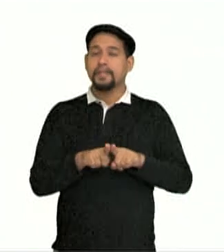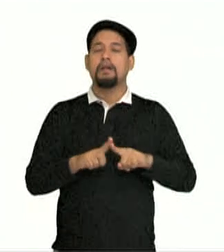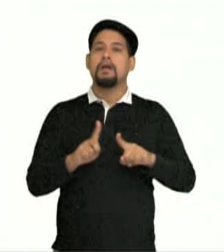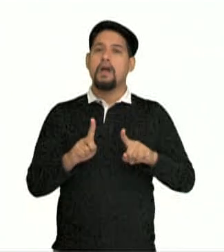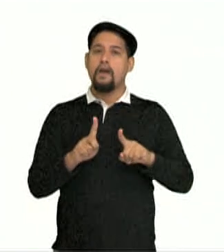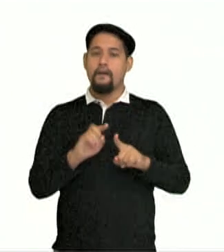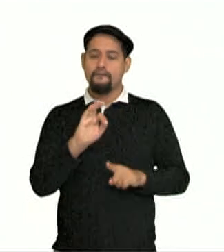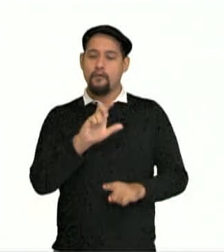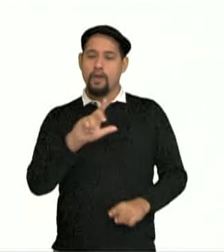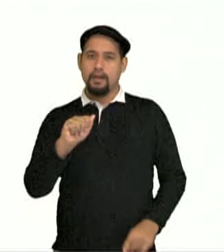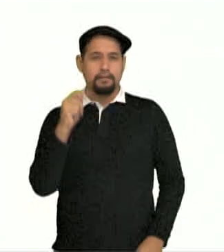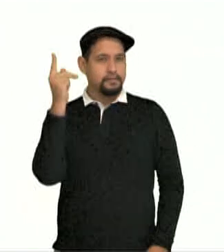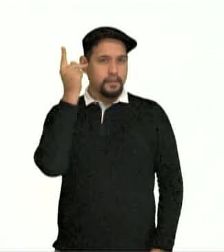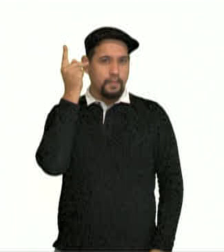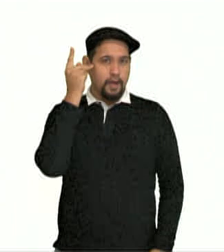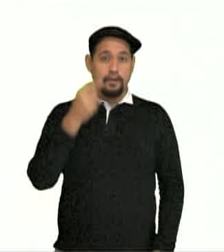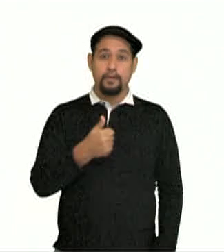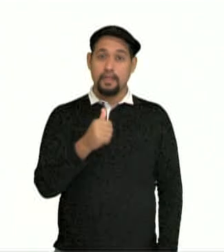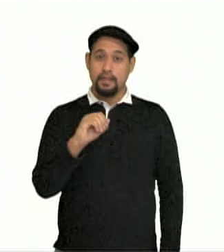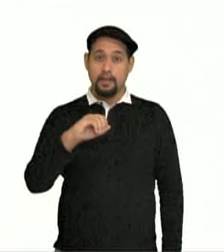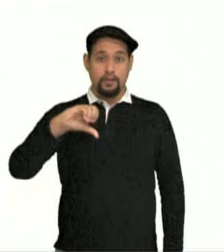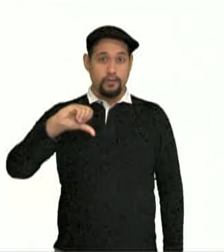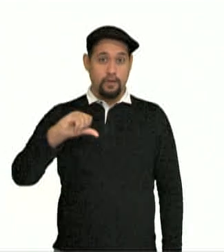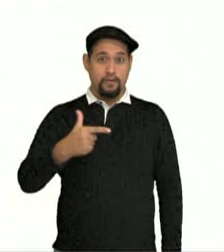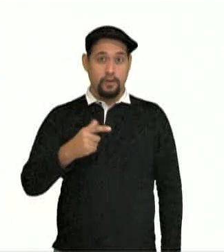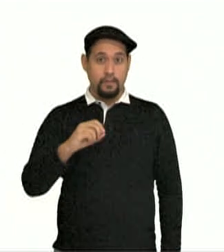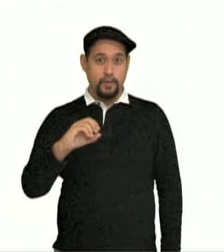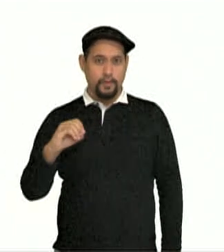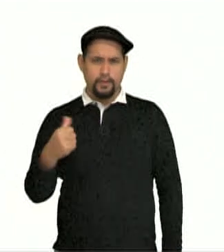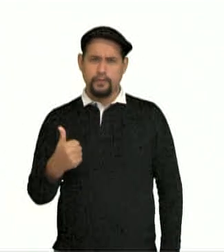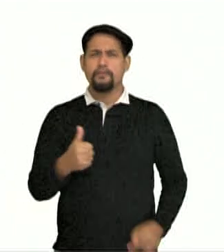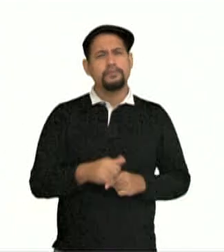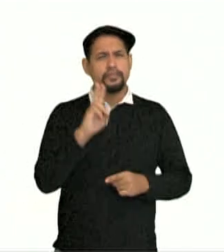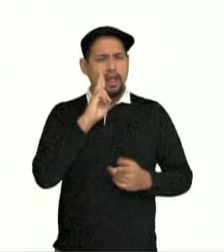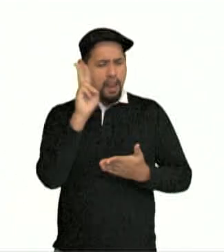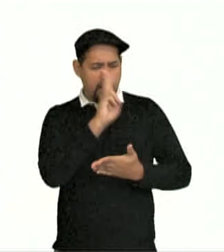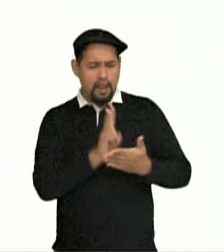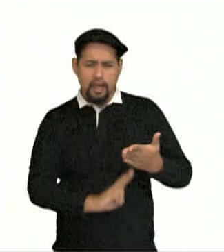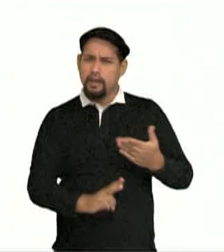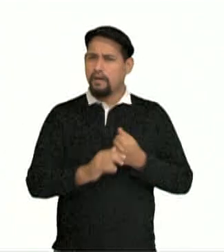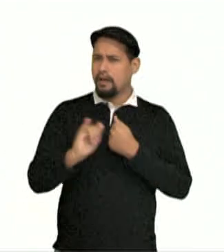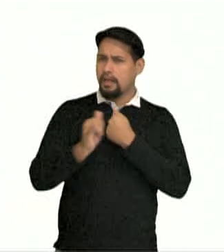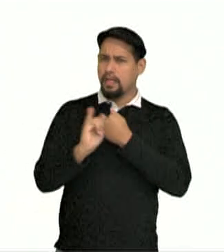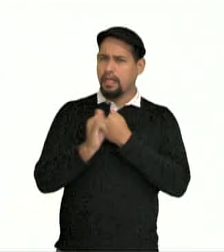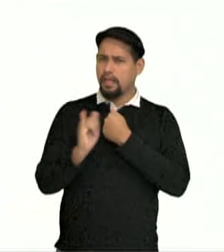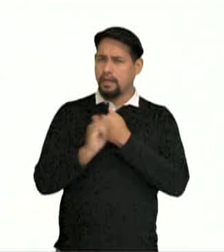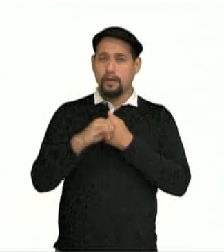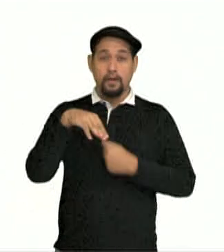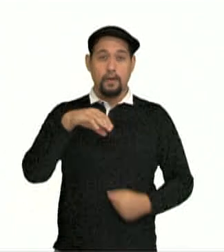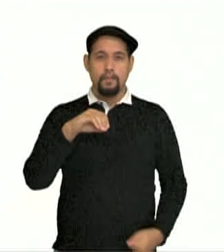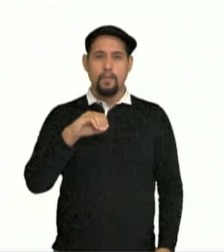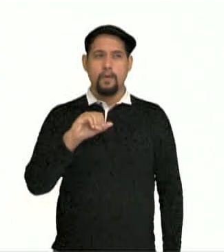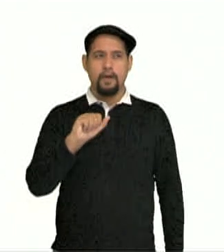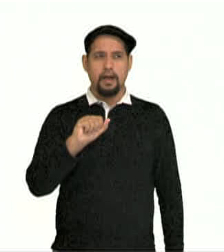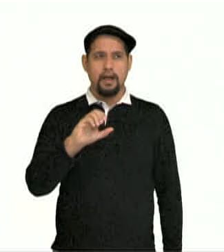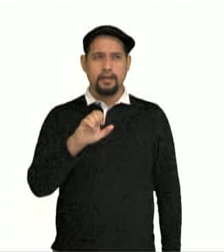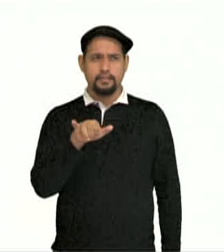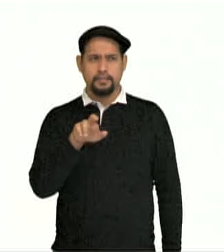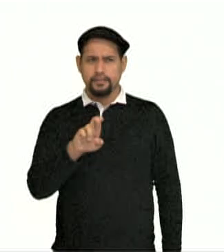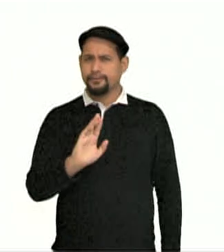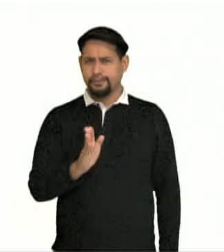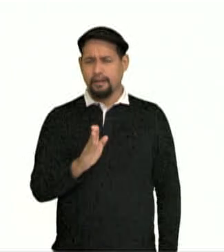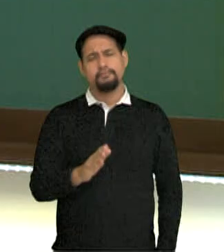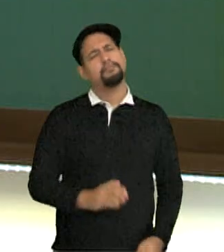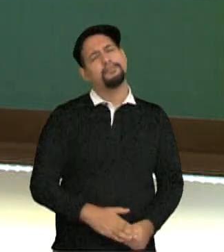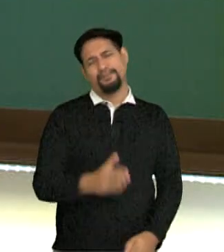cotidiano, 10/9/2001. Você já leu as crônicas de Moacir Scliar, baseadas em notícias de jornal?